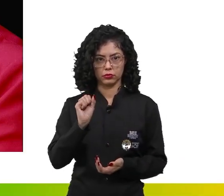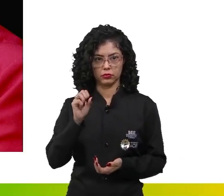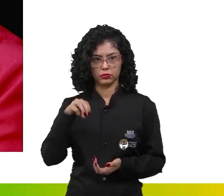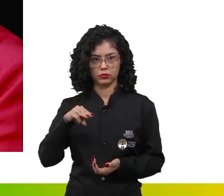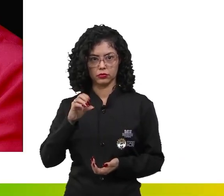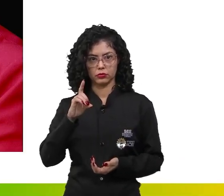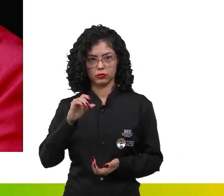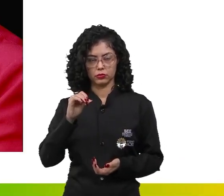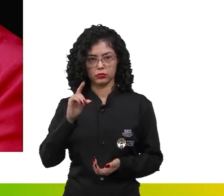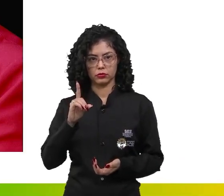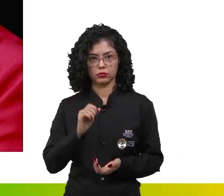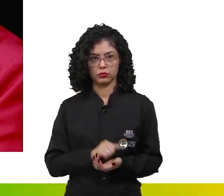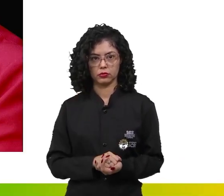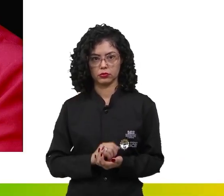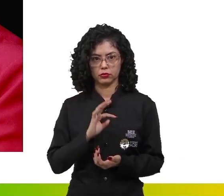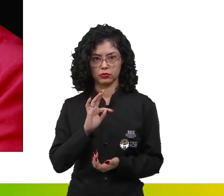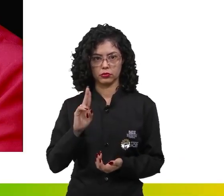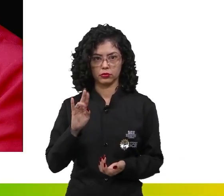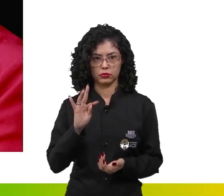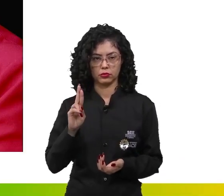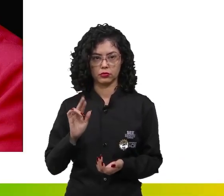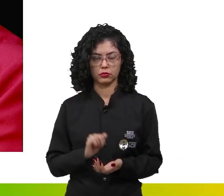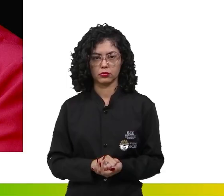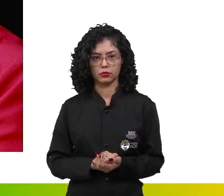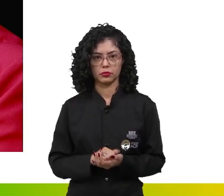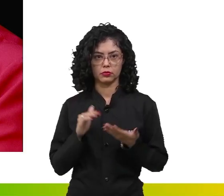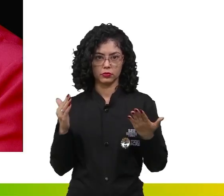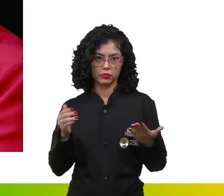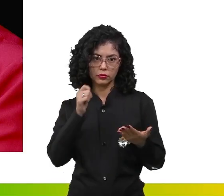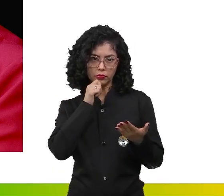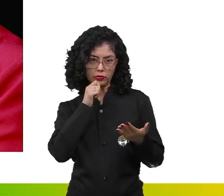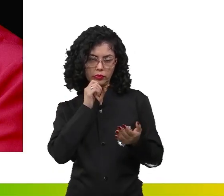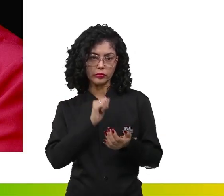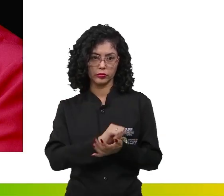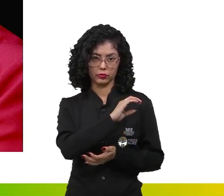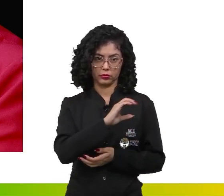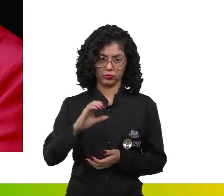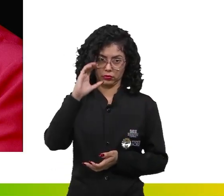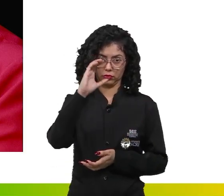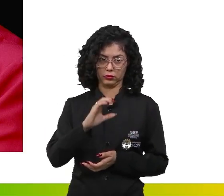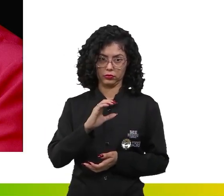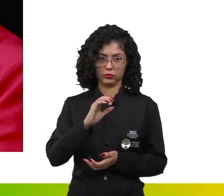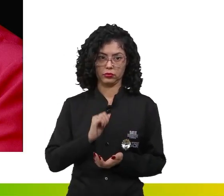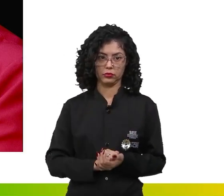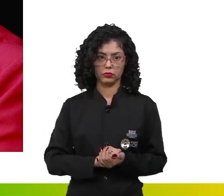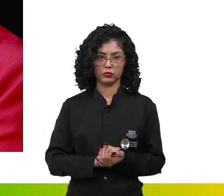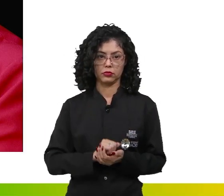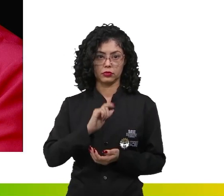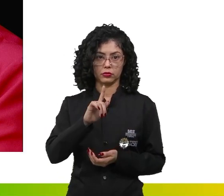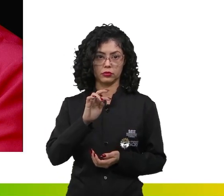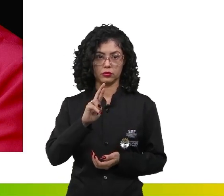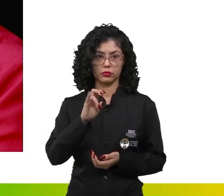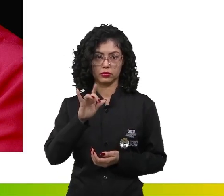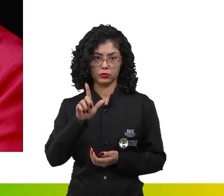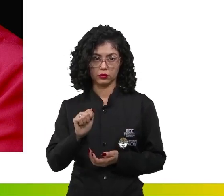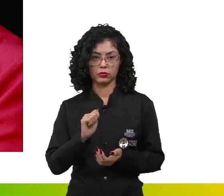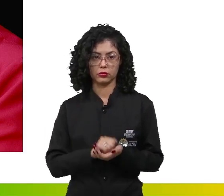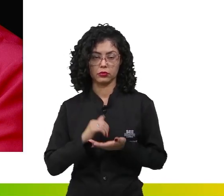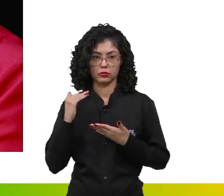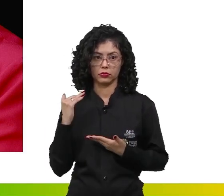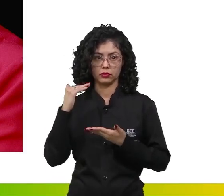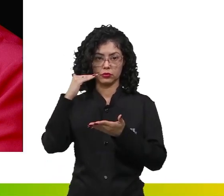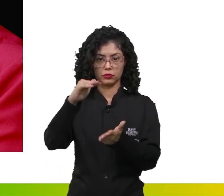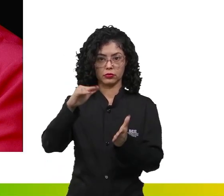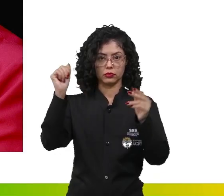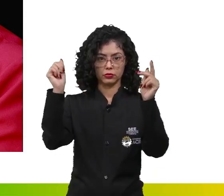foi Desmond Tutu. Foi um arcebispo da Igreja Anglicana. Ele ganhou o Prêmio Nobel da Paz